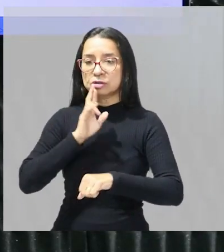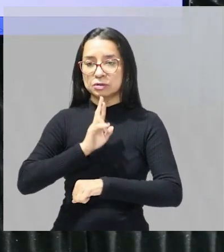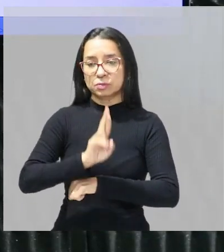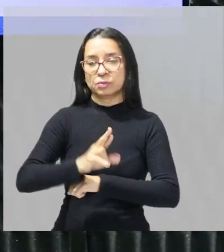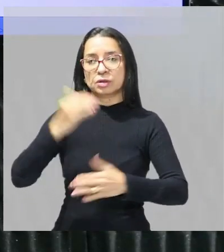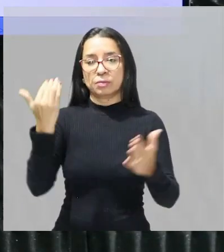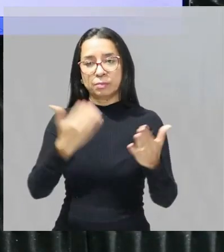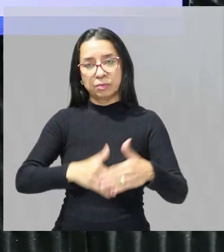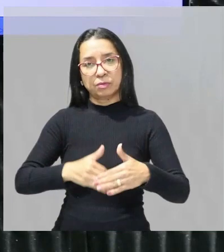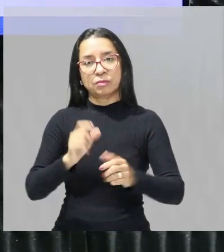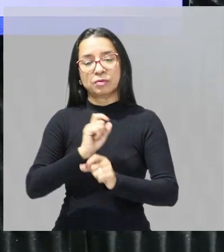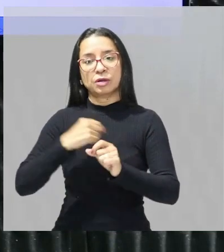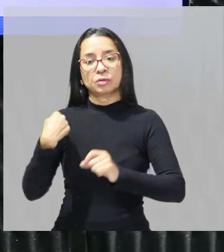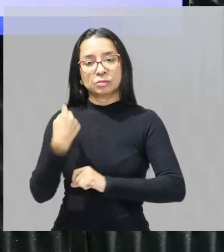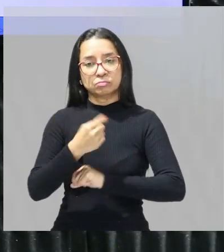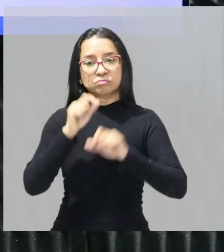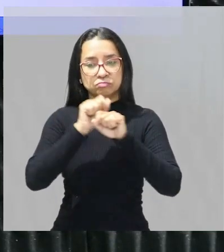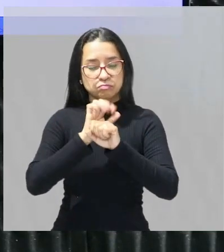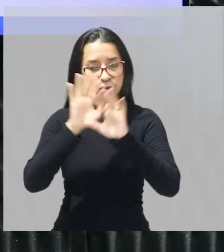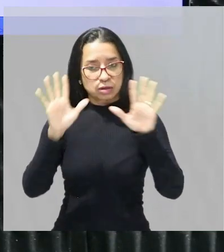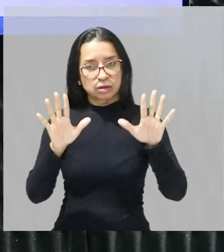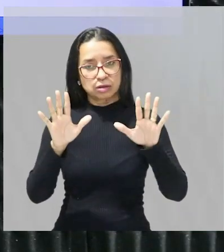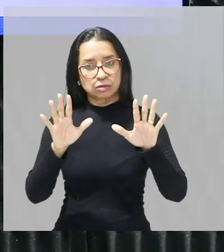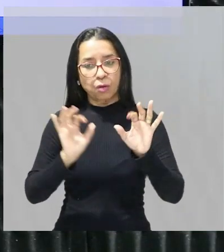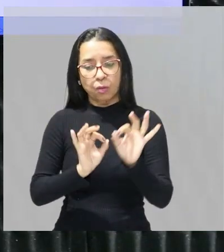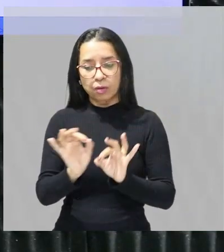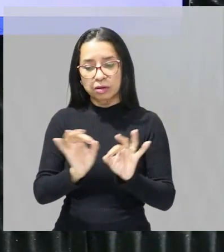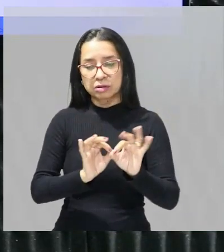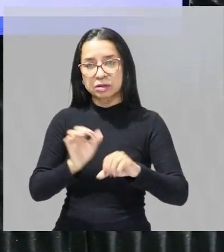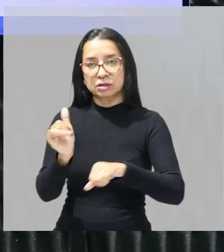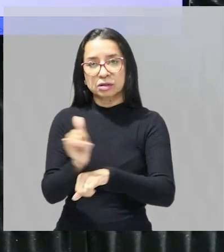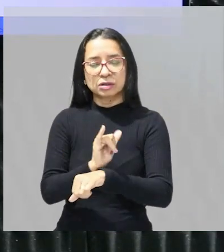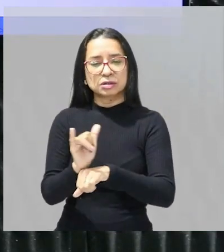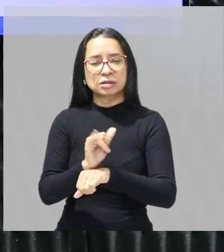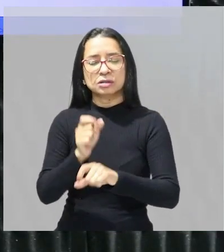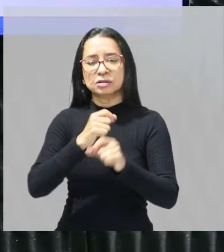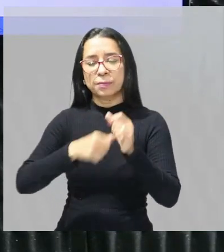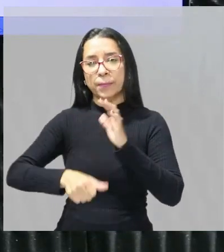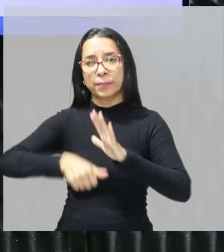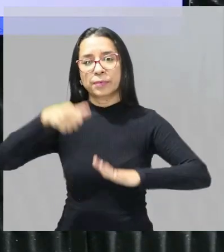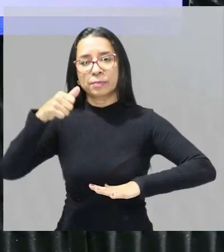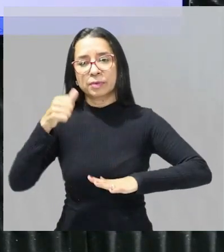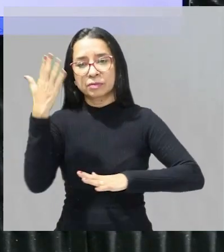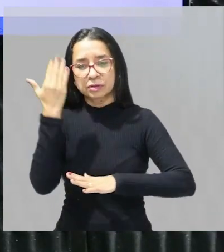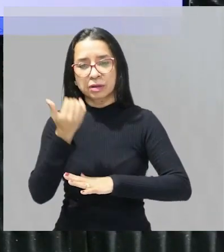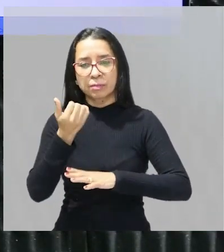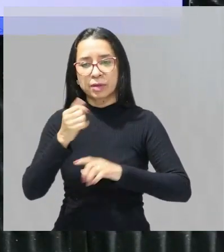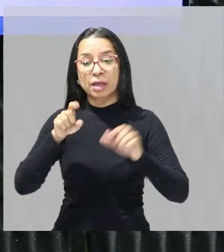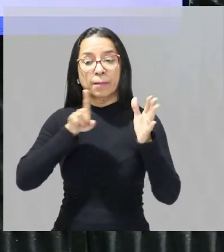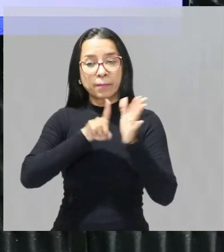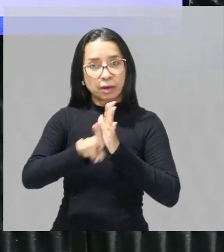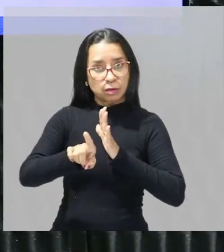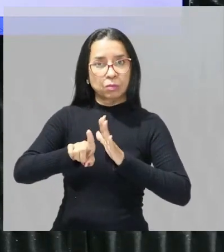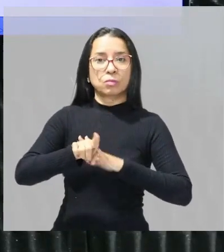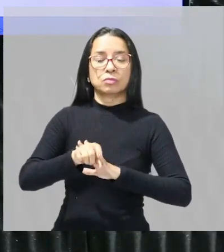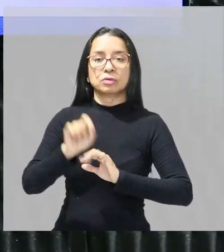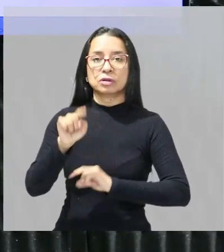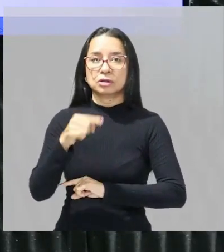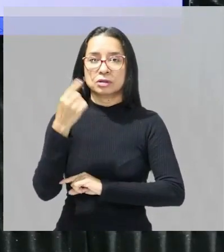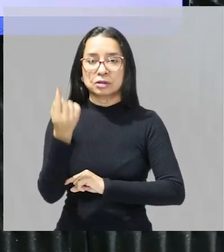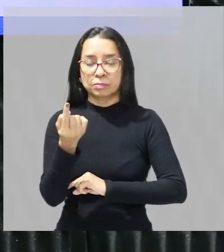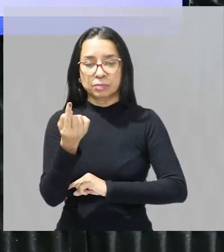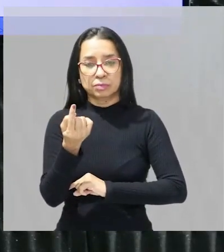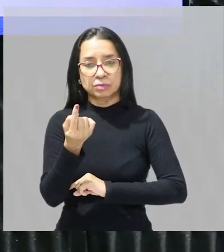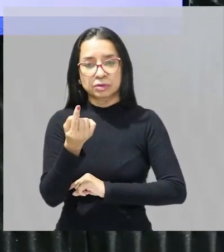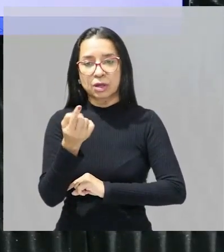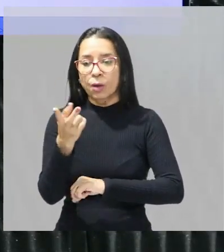deixando muito claro para ti, nós estamos estabelecendo uma estratégia aí de primeiro analisar o comando da questão, identificar, né, o objetivo, para